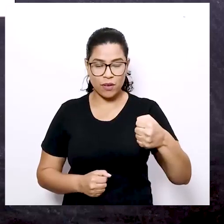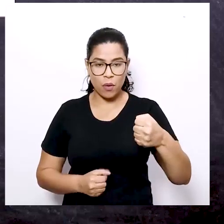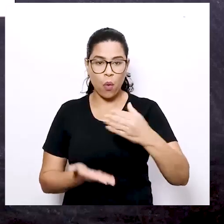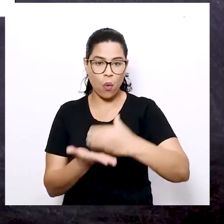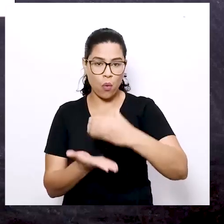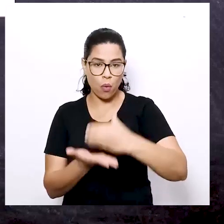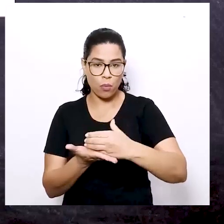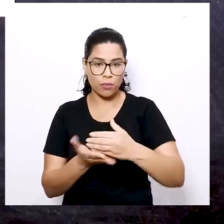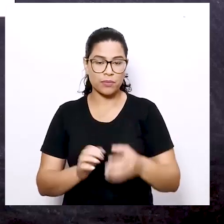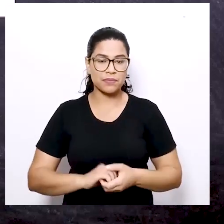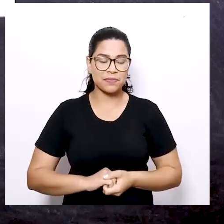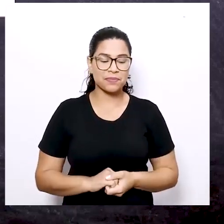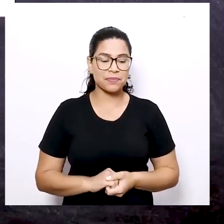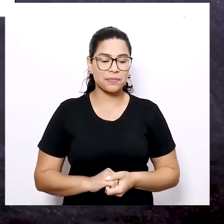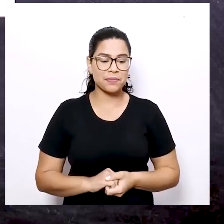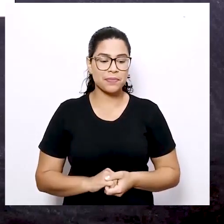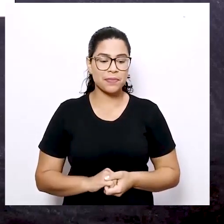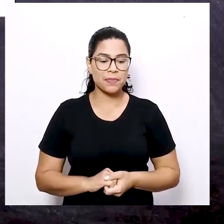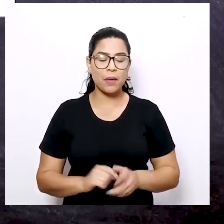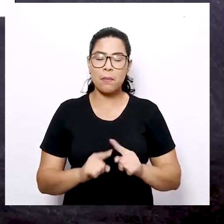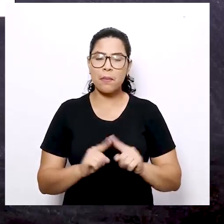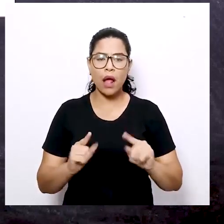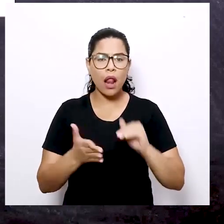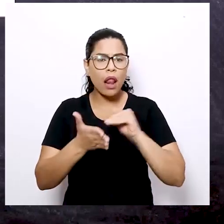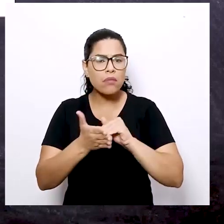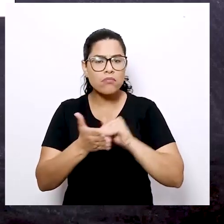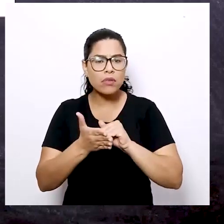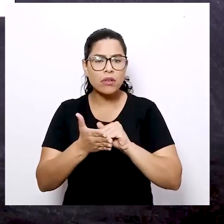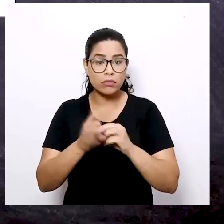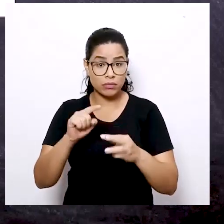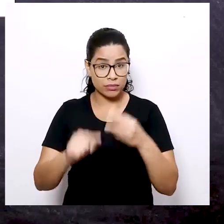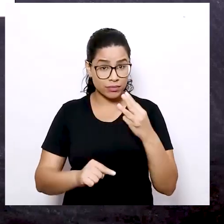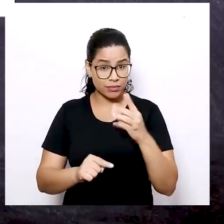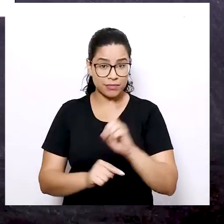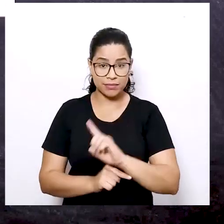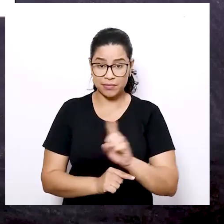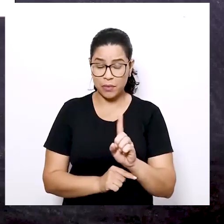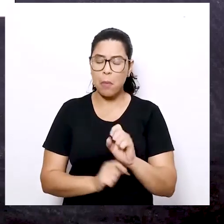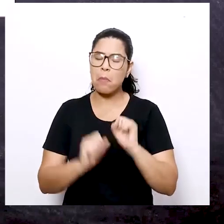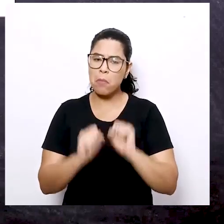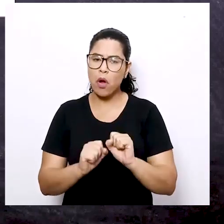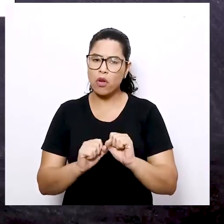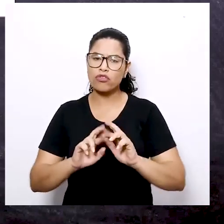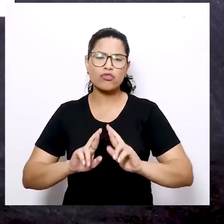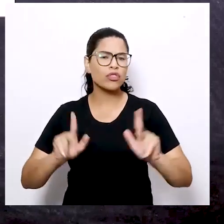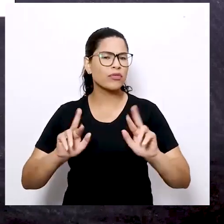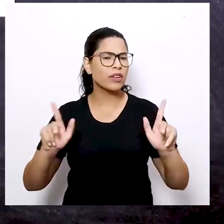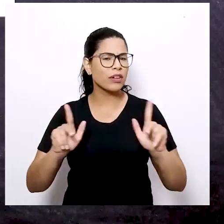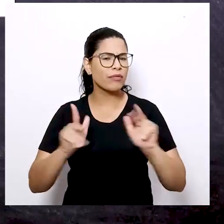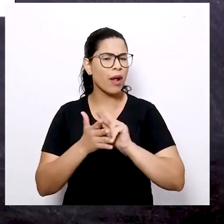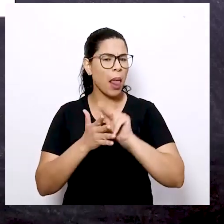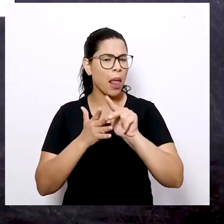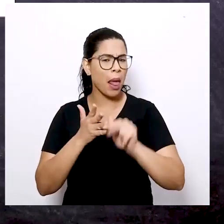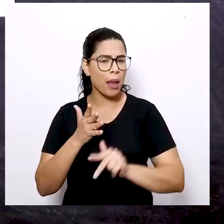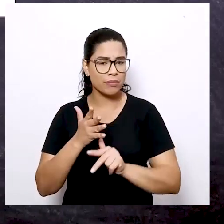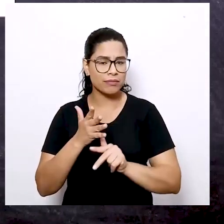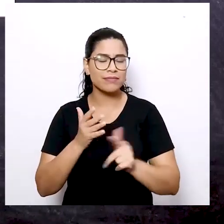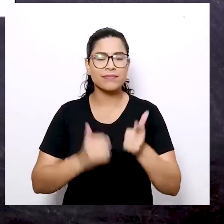copos. Mas não se limitam a esses três. Os tipos de recipientes podem ser